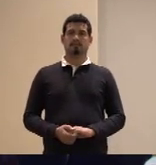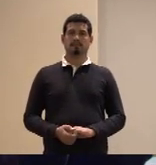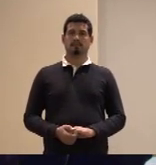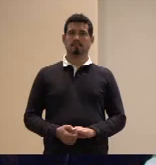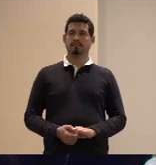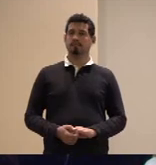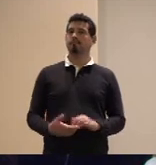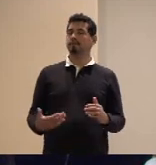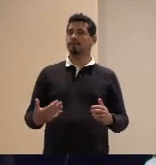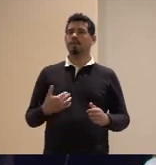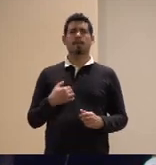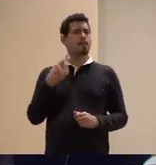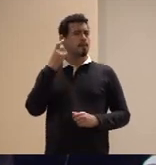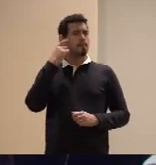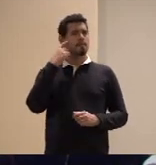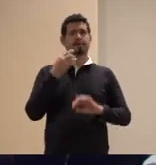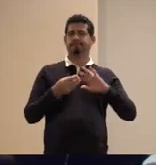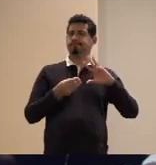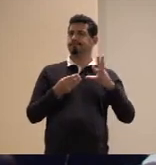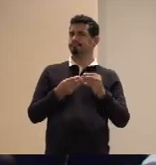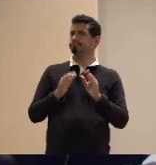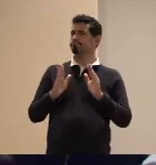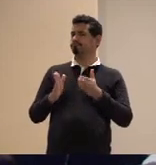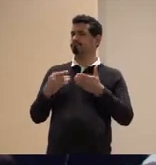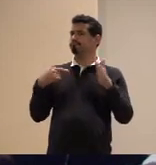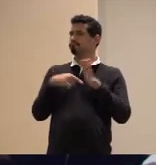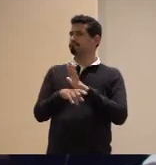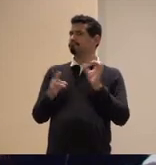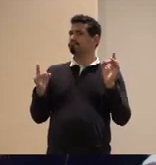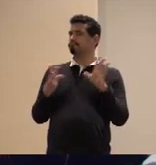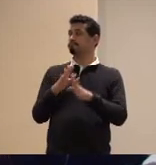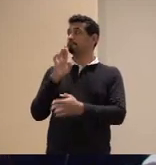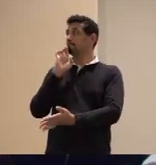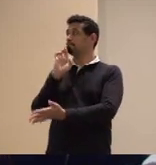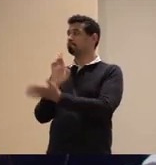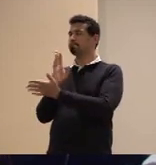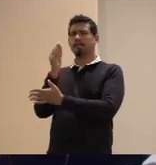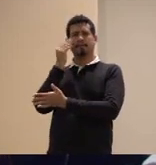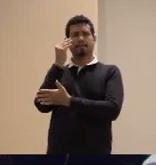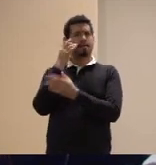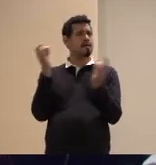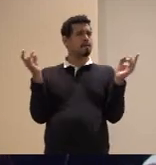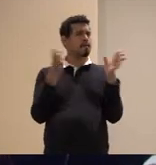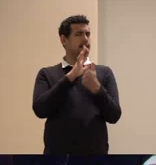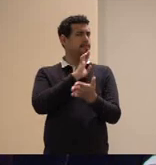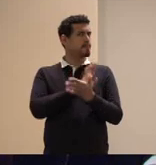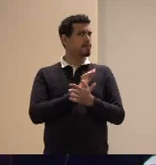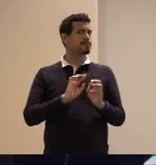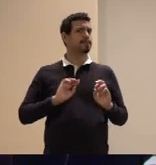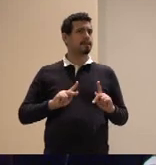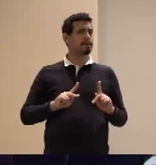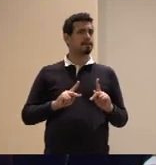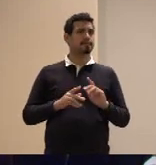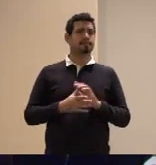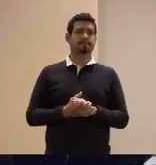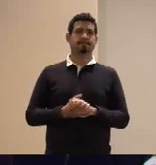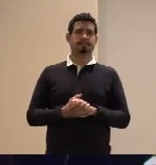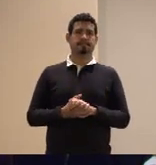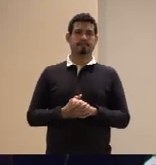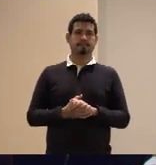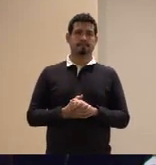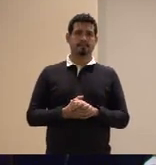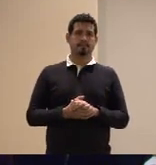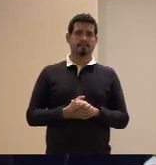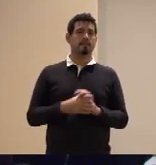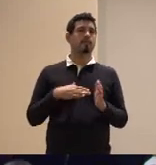Vânia, eu acho que fechamos o bloco aqui de perguntas e aí vocês respondem para tentar fechar as respostas. Tá. Uhum. Então, vamos começar